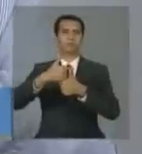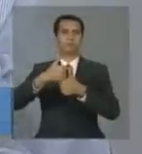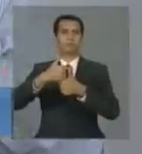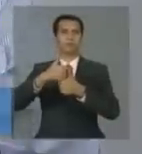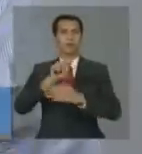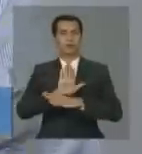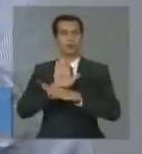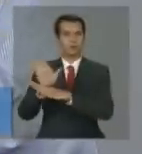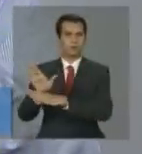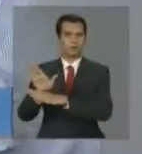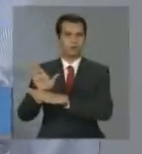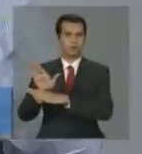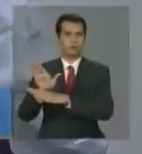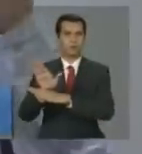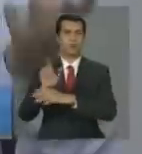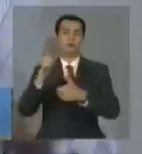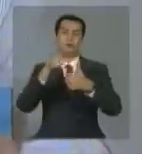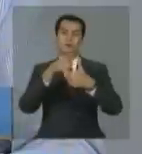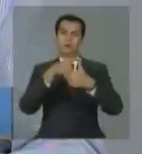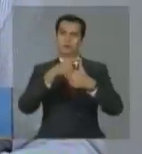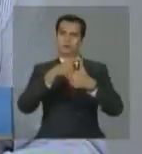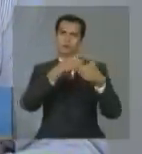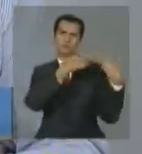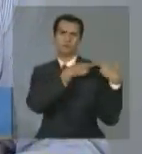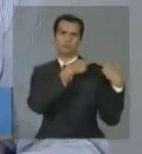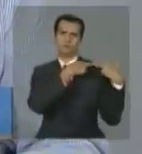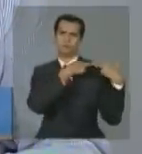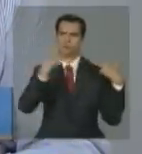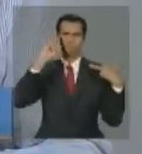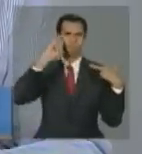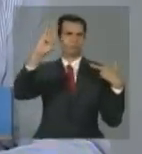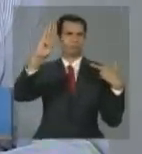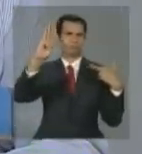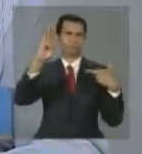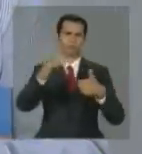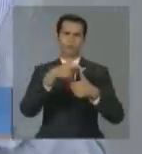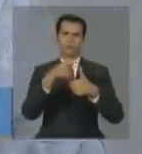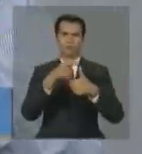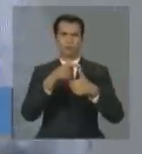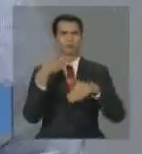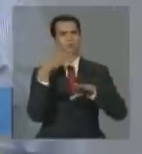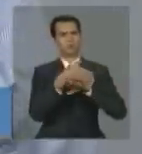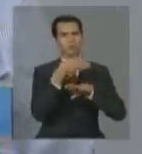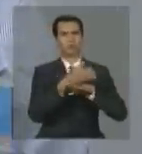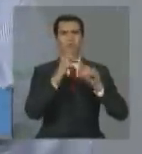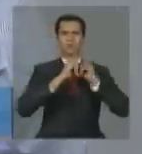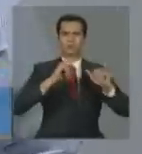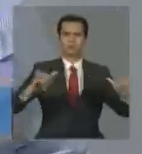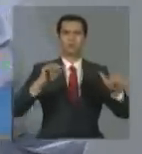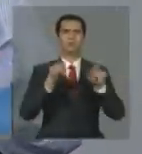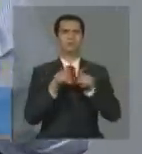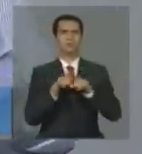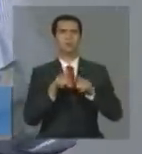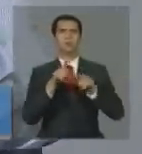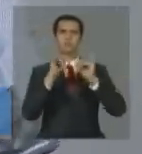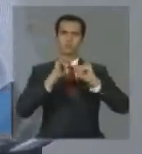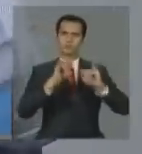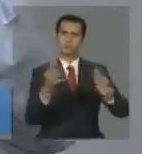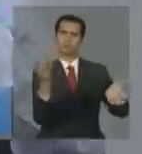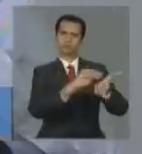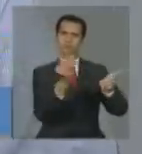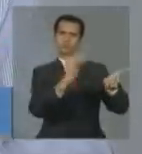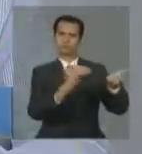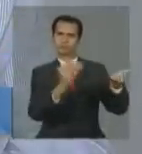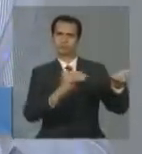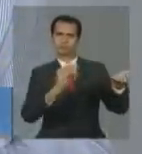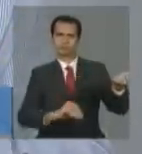faz diferente do titular? O titular é o grande responsável pelo acesso no município, pelas informações inseridas no sistema de informação ou